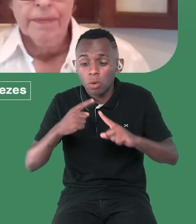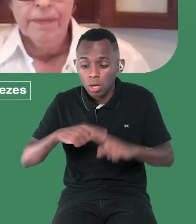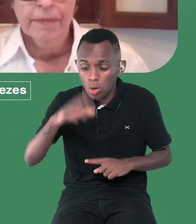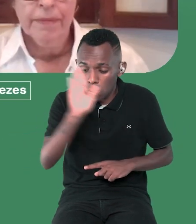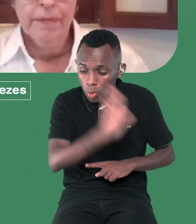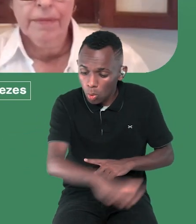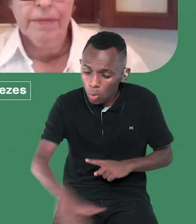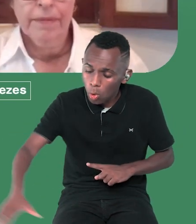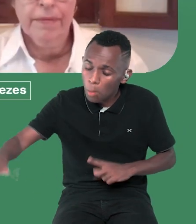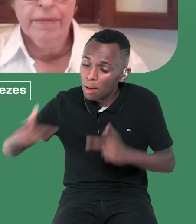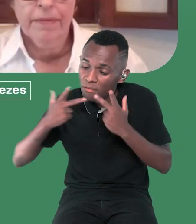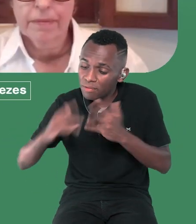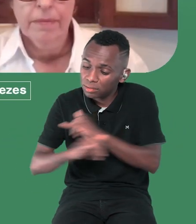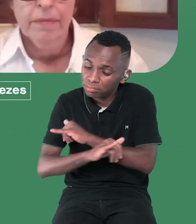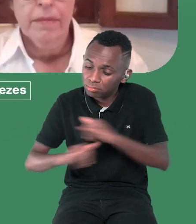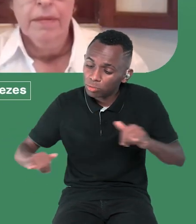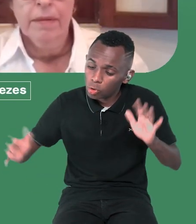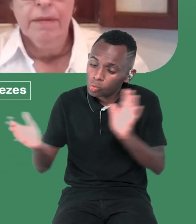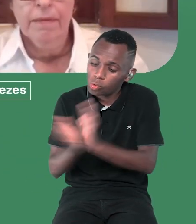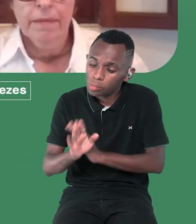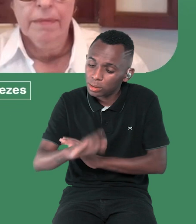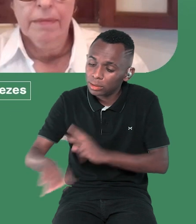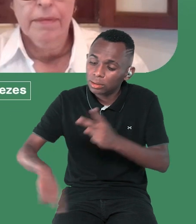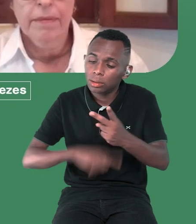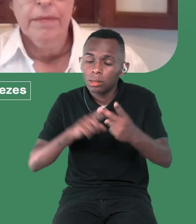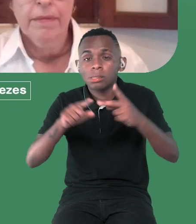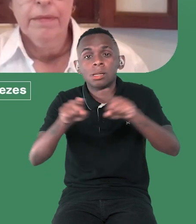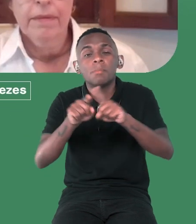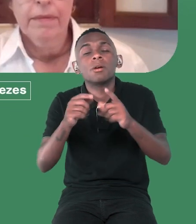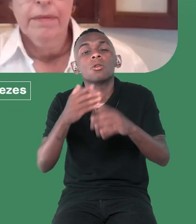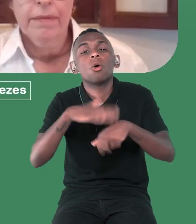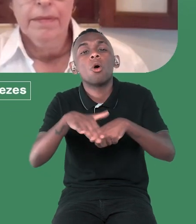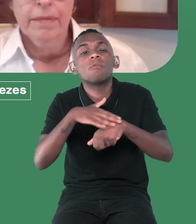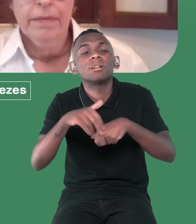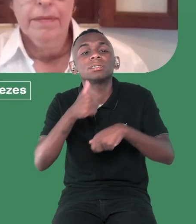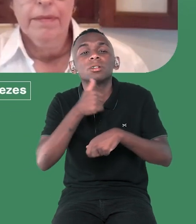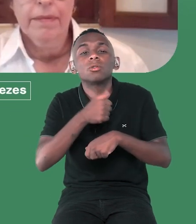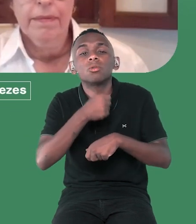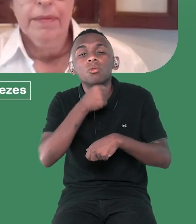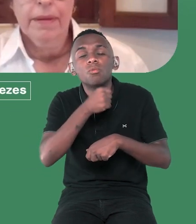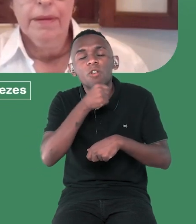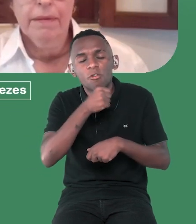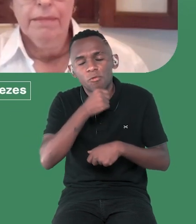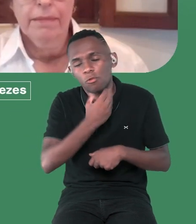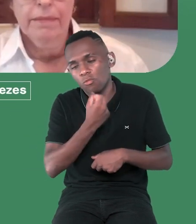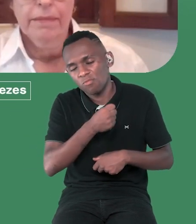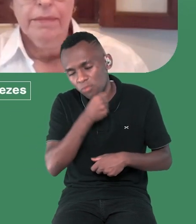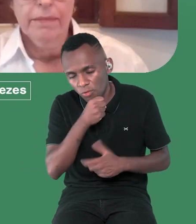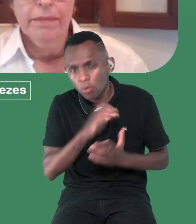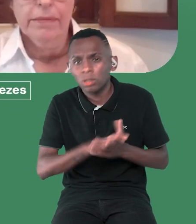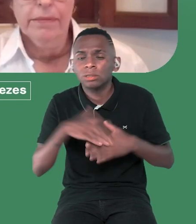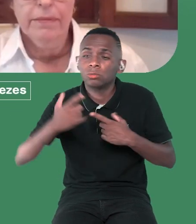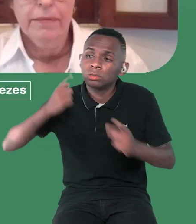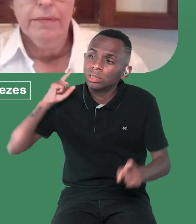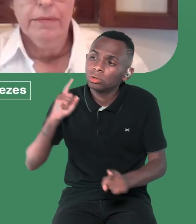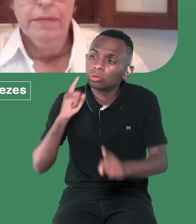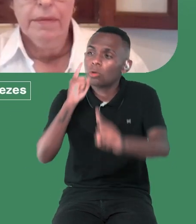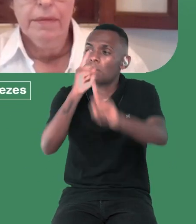crianças, ele fala com as crianças e ele fala com os avós também, né? Então, essa descoberta, para mim,